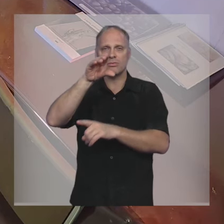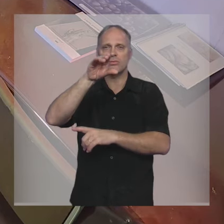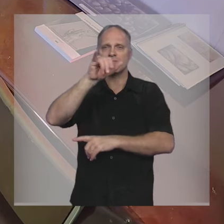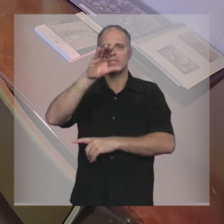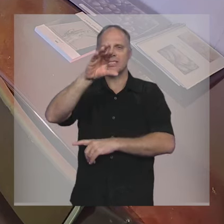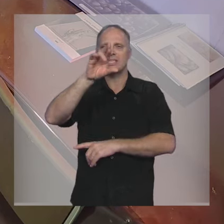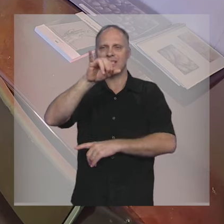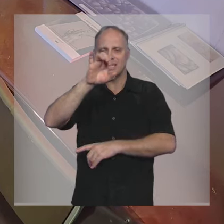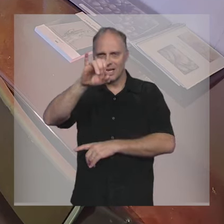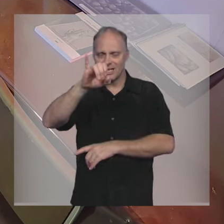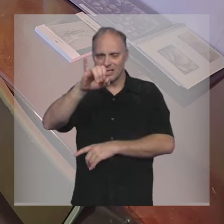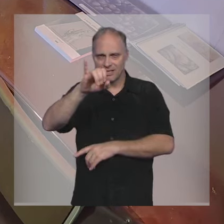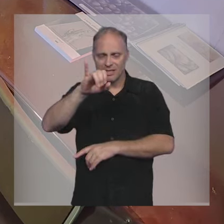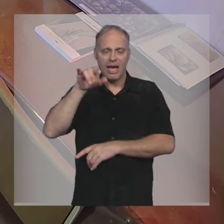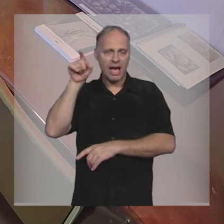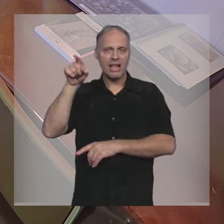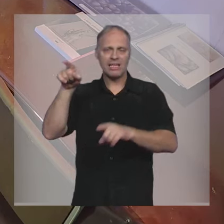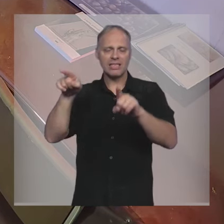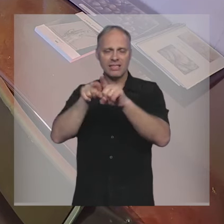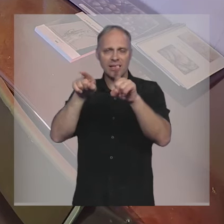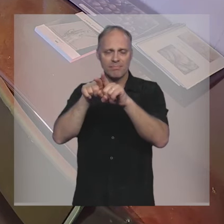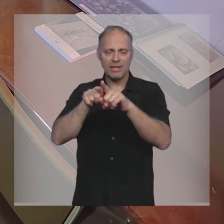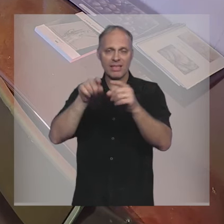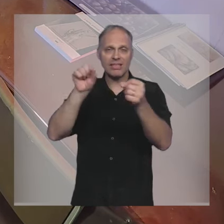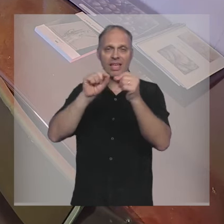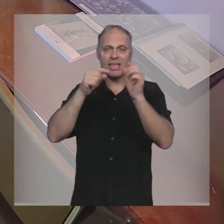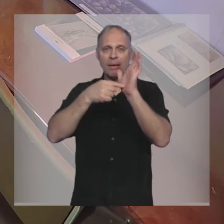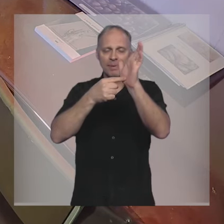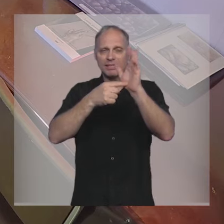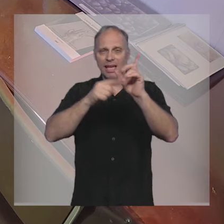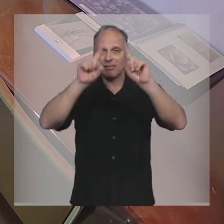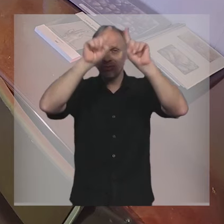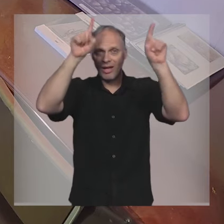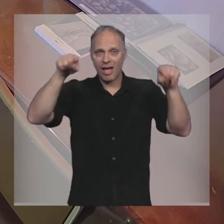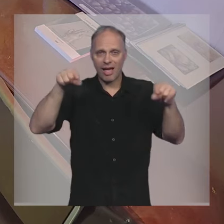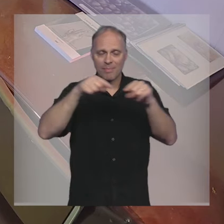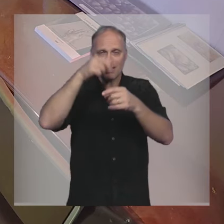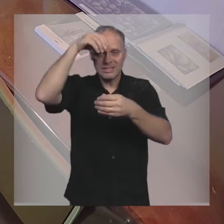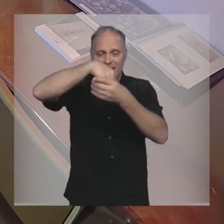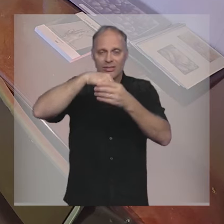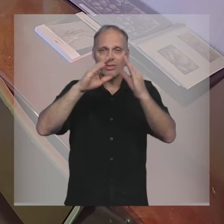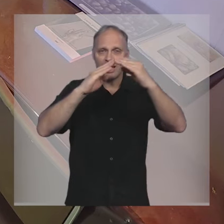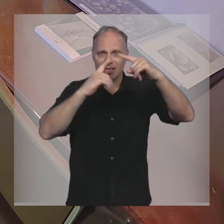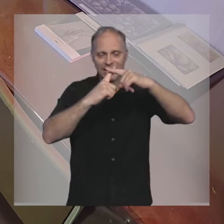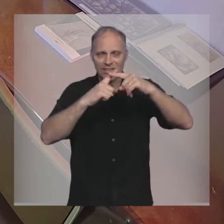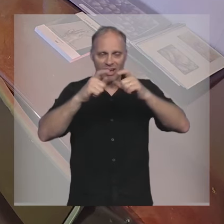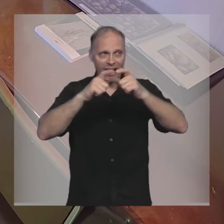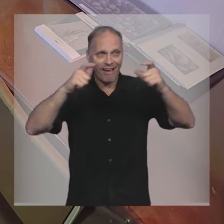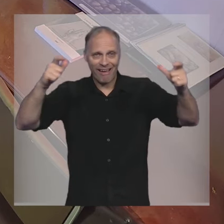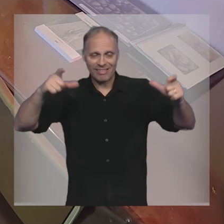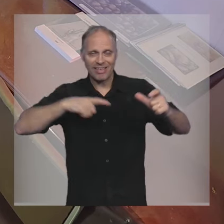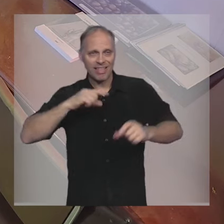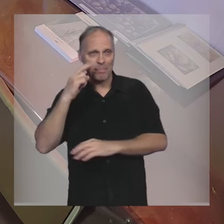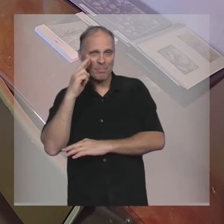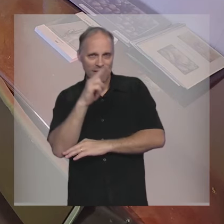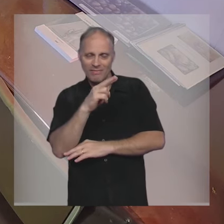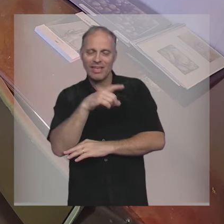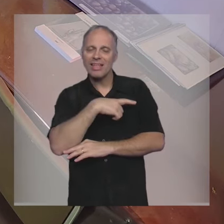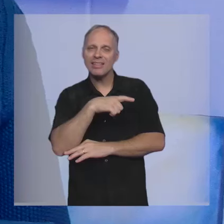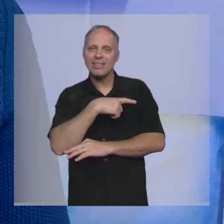Rei. Lá tem esculpidas dentro da capela, que é imensa, tem